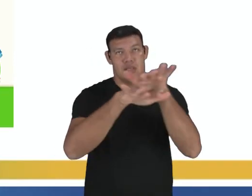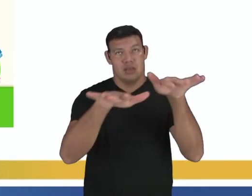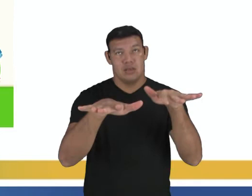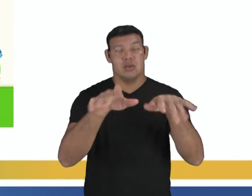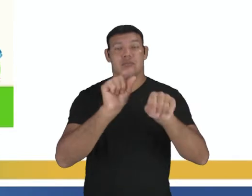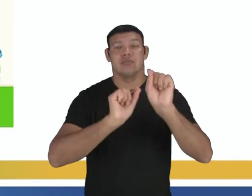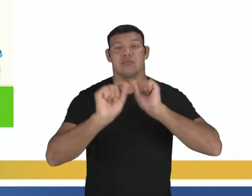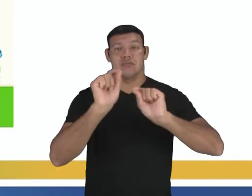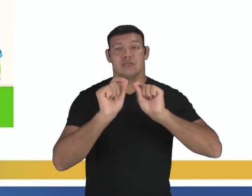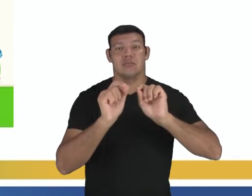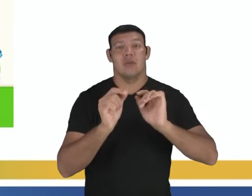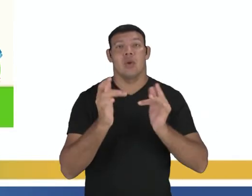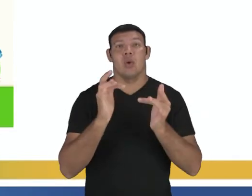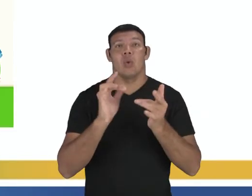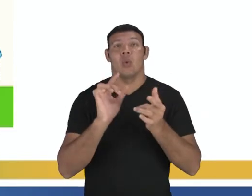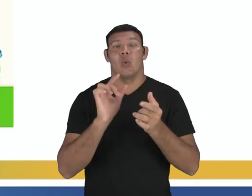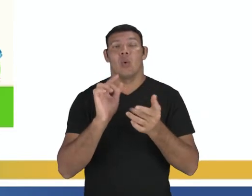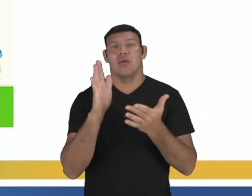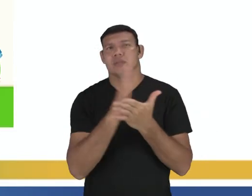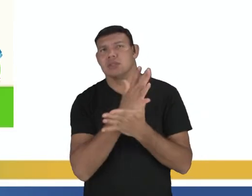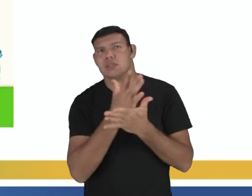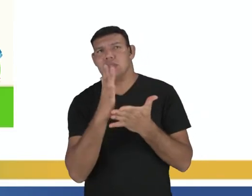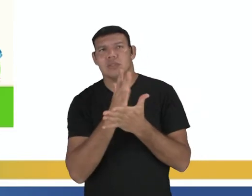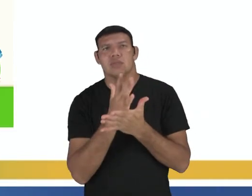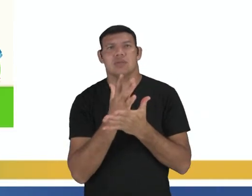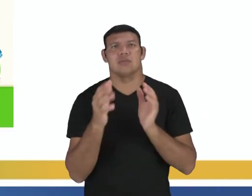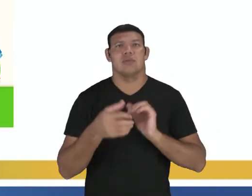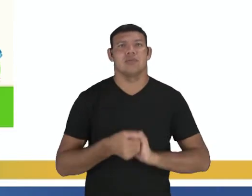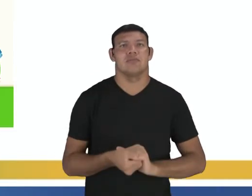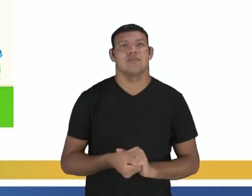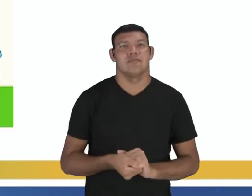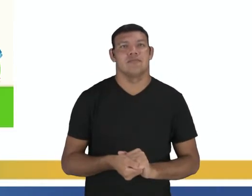Transmissão, então ali na telinha tem para vocês,